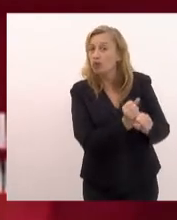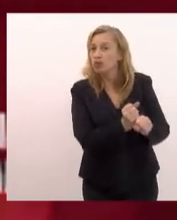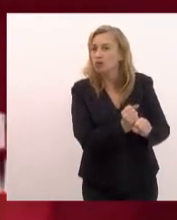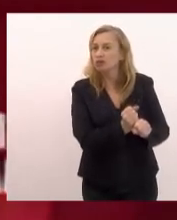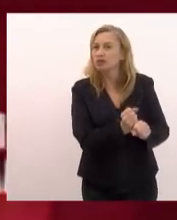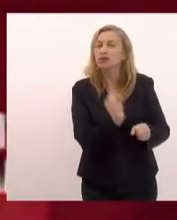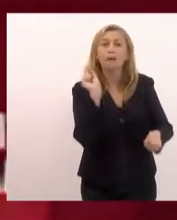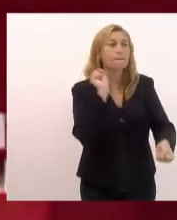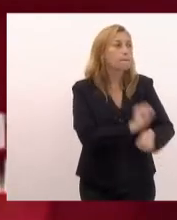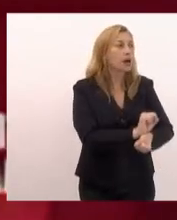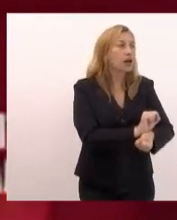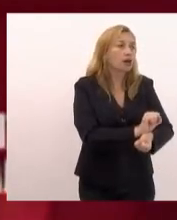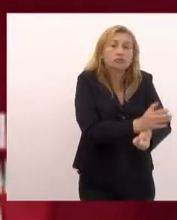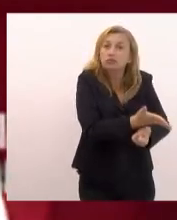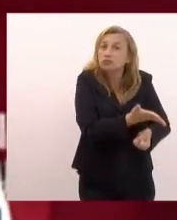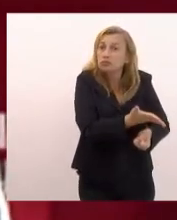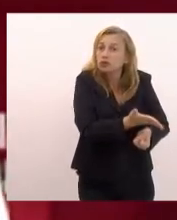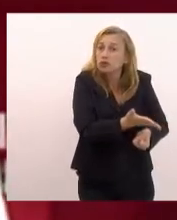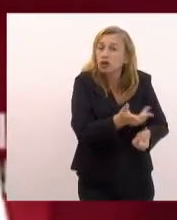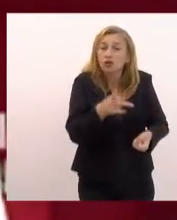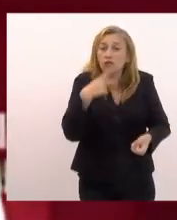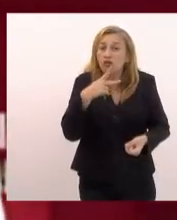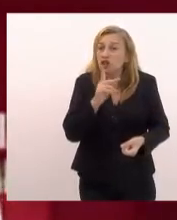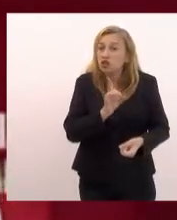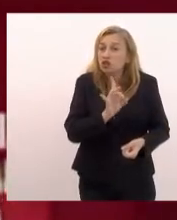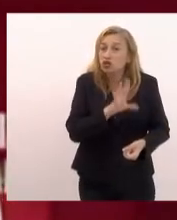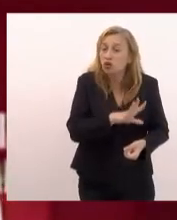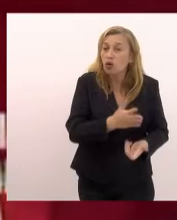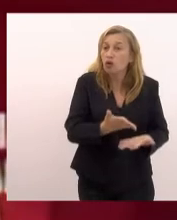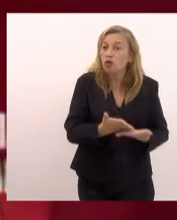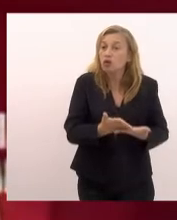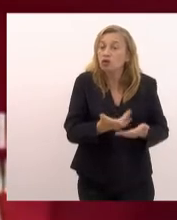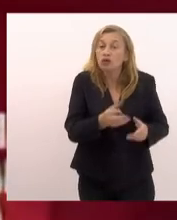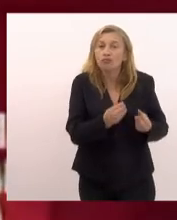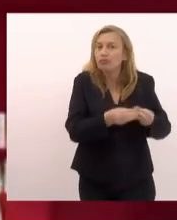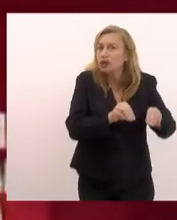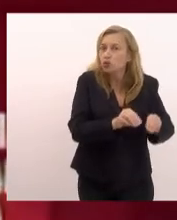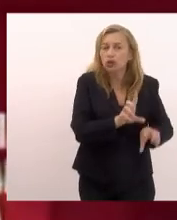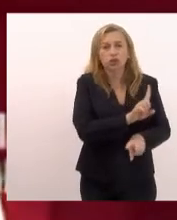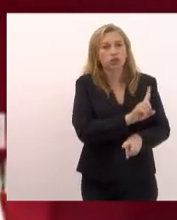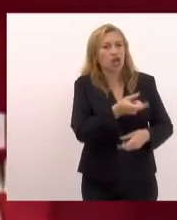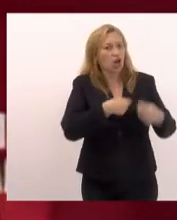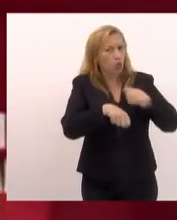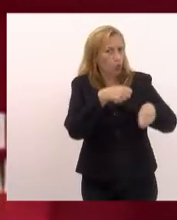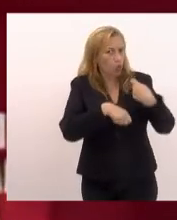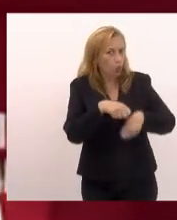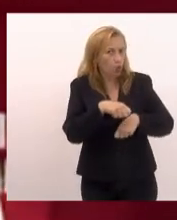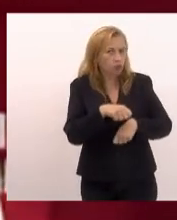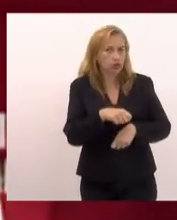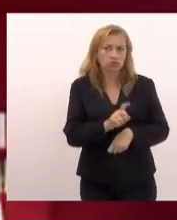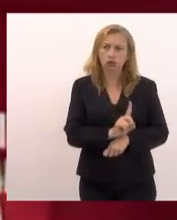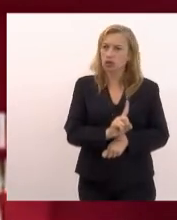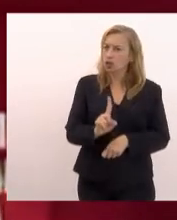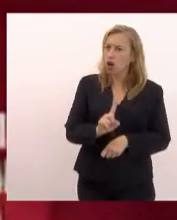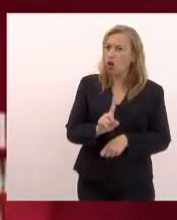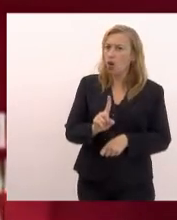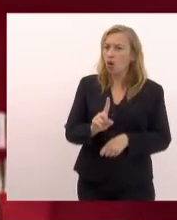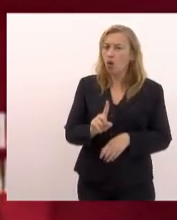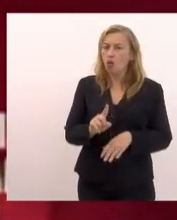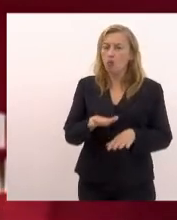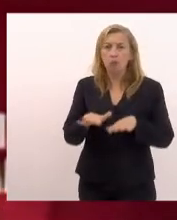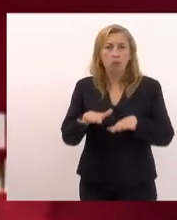foi suspensa. E não estou falando aqui apenas dos prejuízos econômicos e de